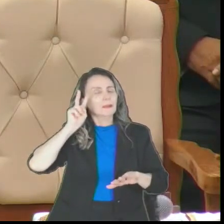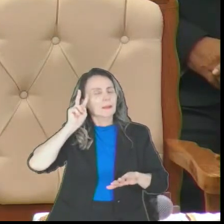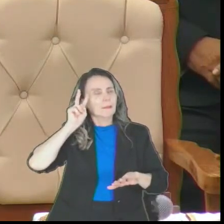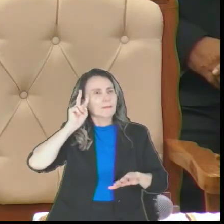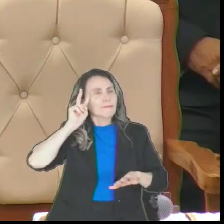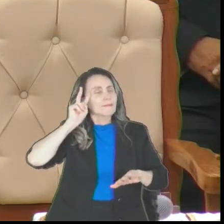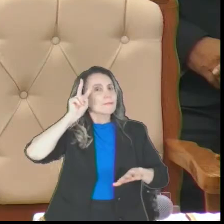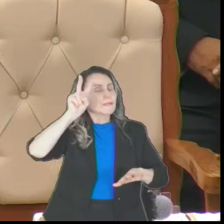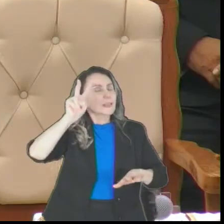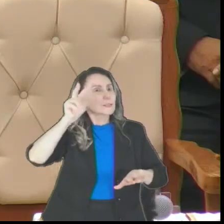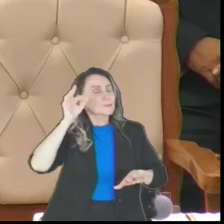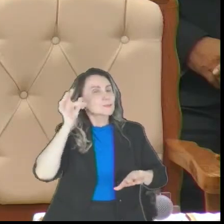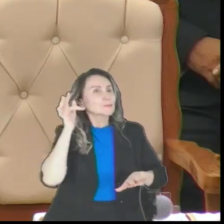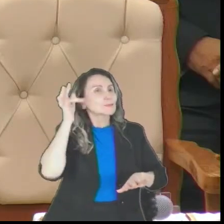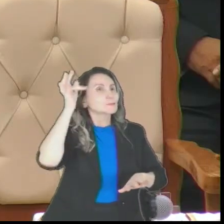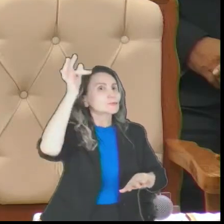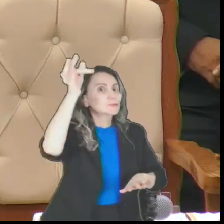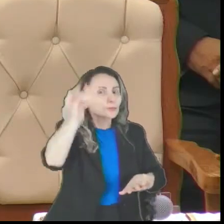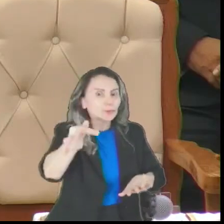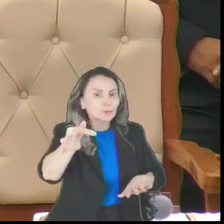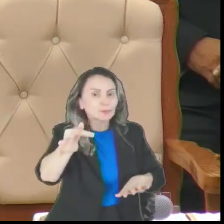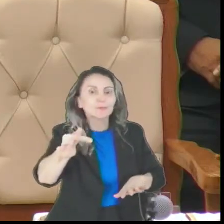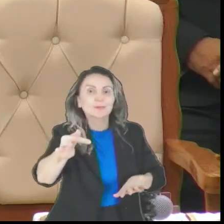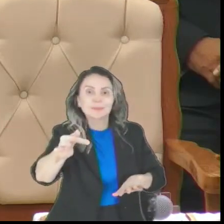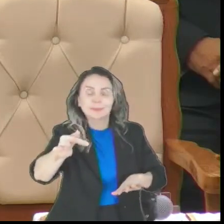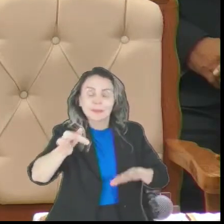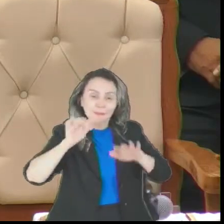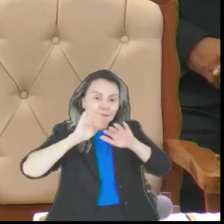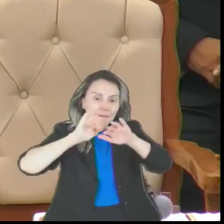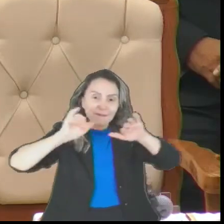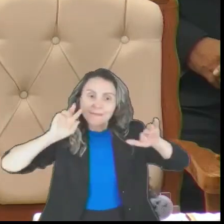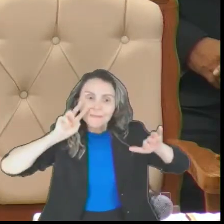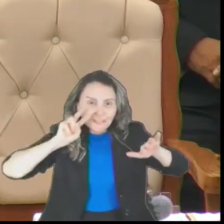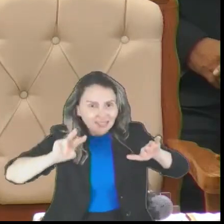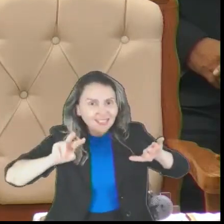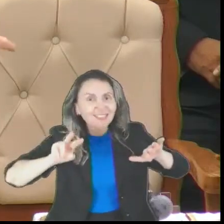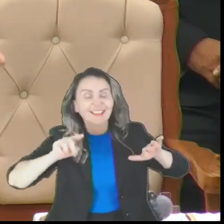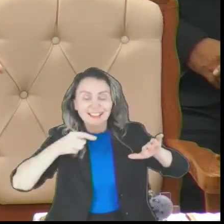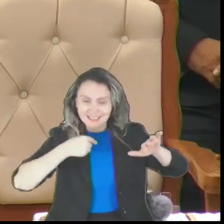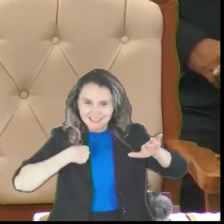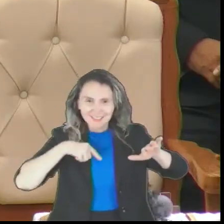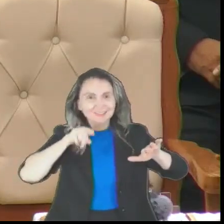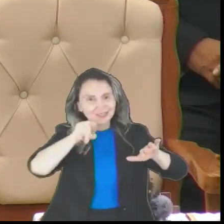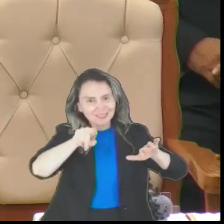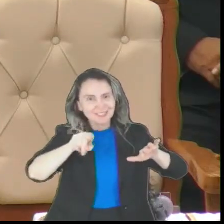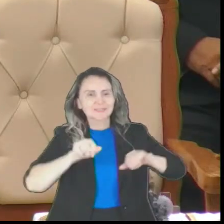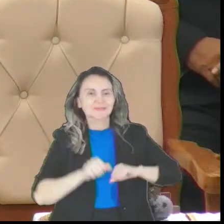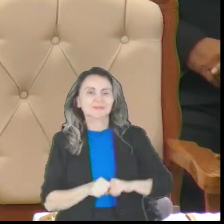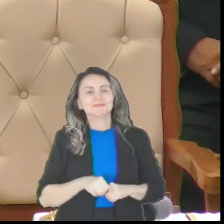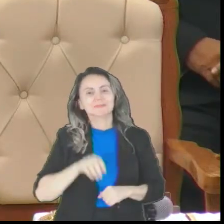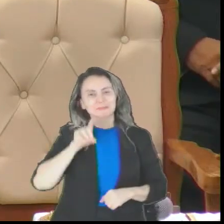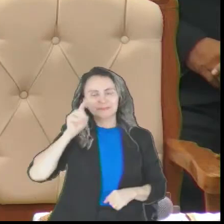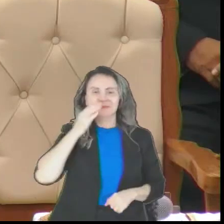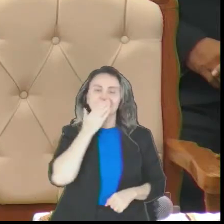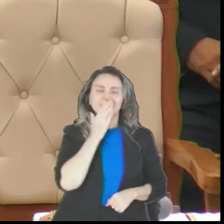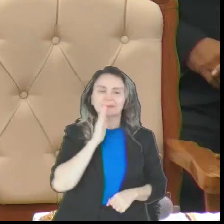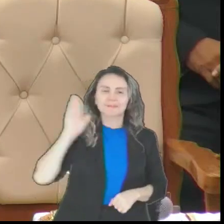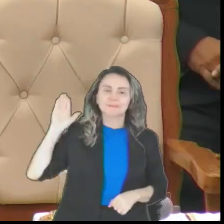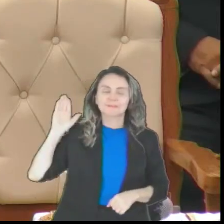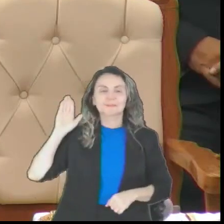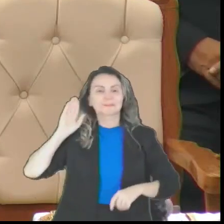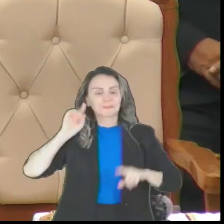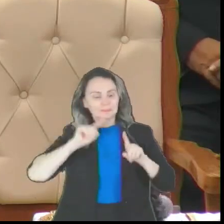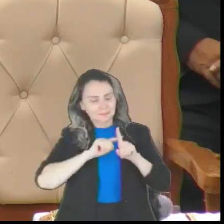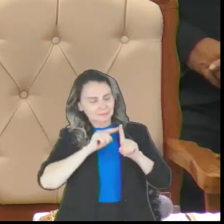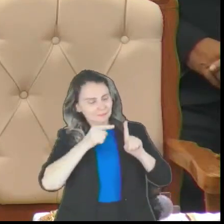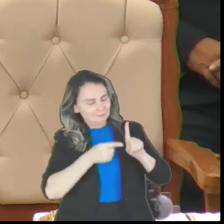2024, 2025, Ele me via, Ele lhe via também. Então Ele promete, da semente da mulher, da